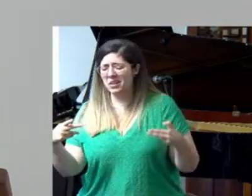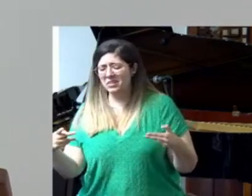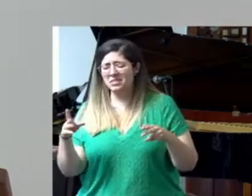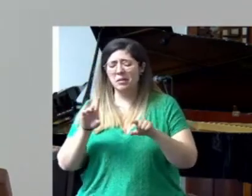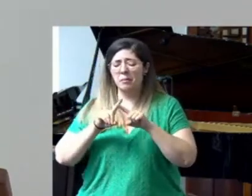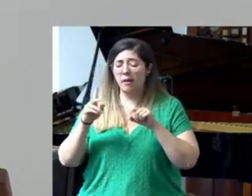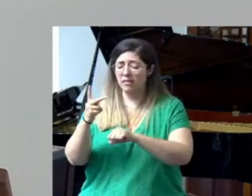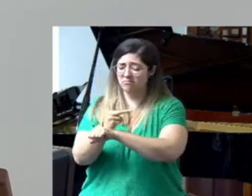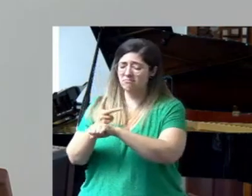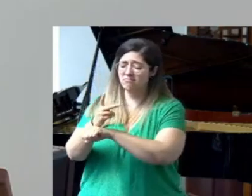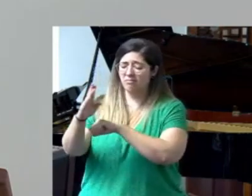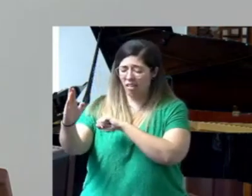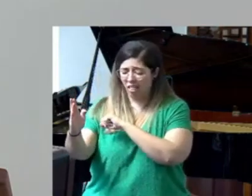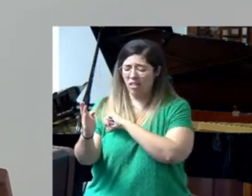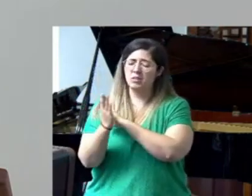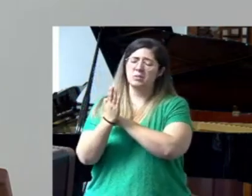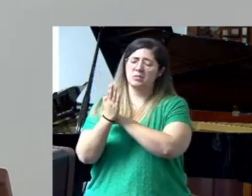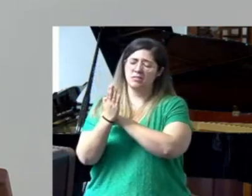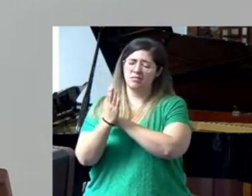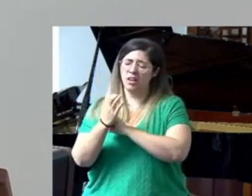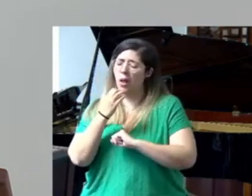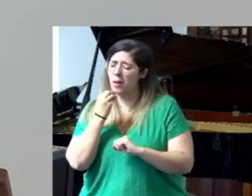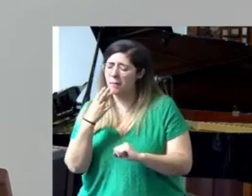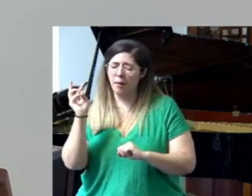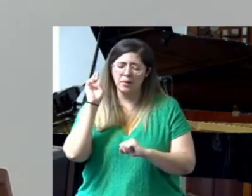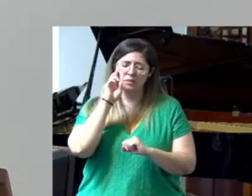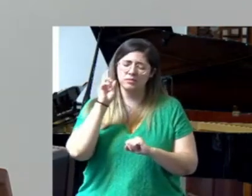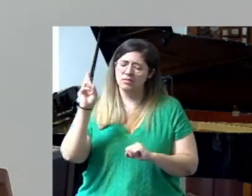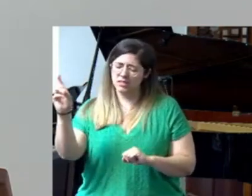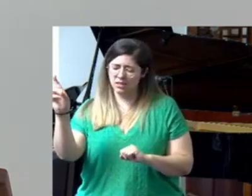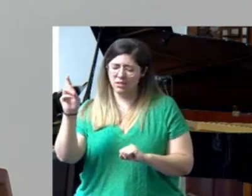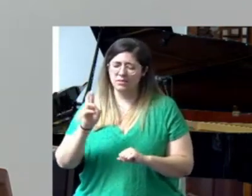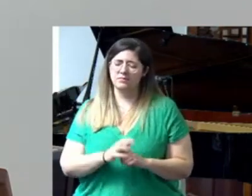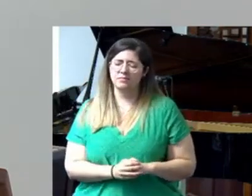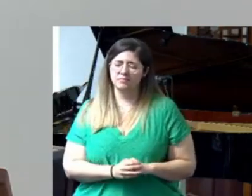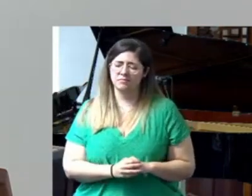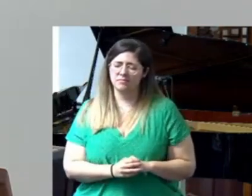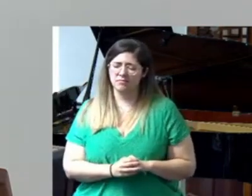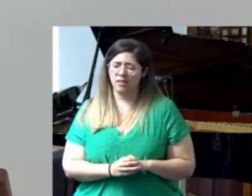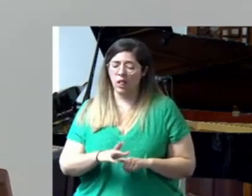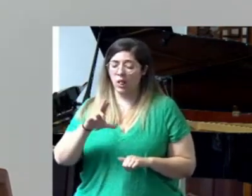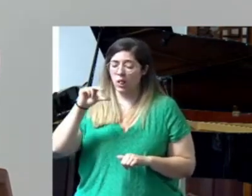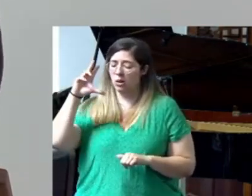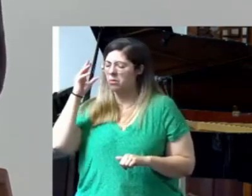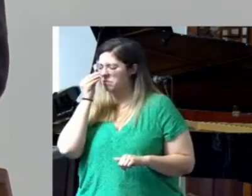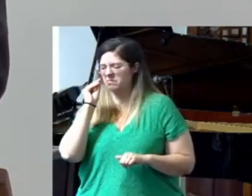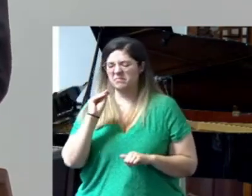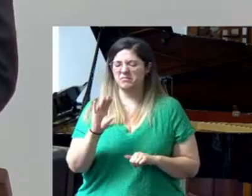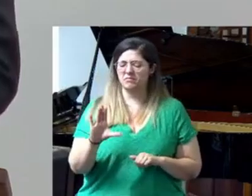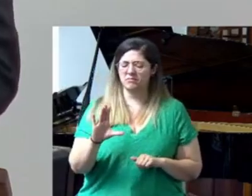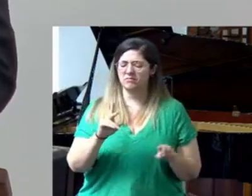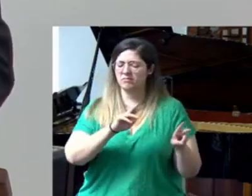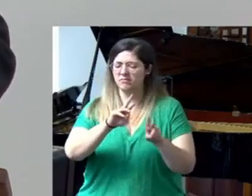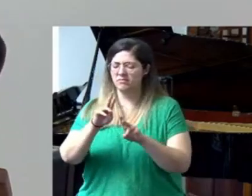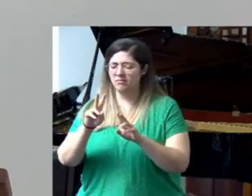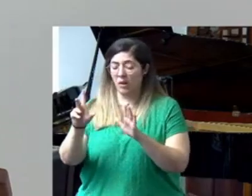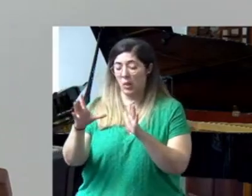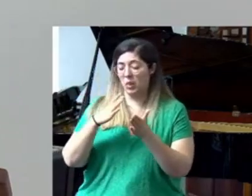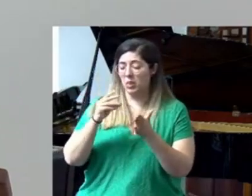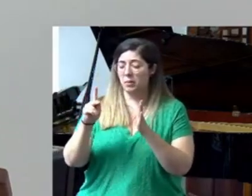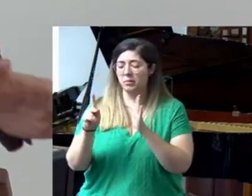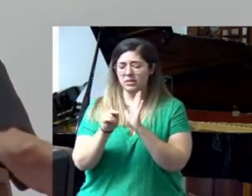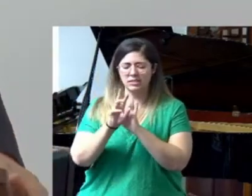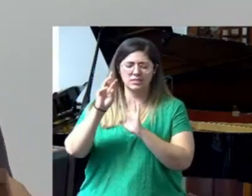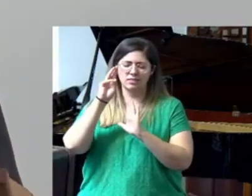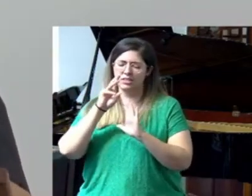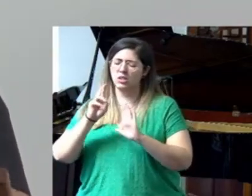instrui. Senhor, mas bom é saber que o Senhor não larga nenhum dos seus filhos. Senhor, nós te louvamos